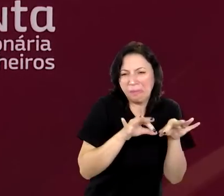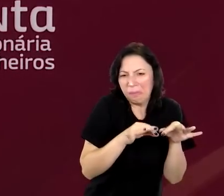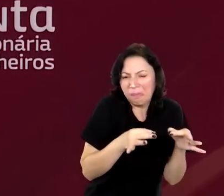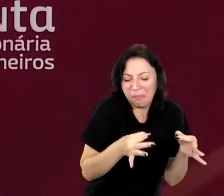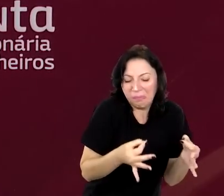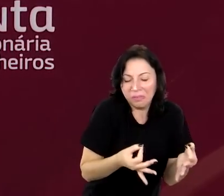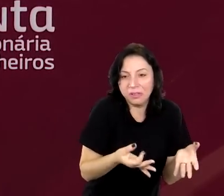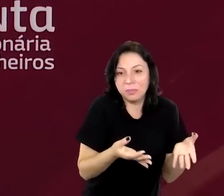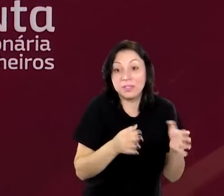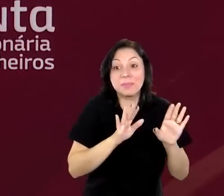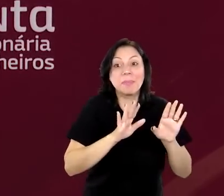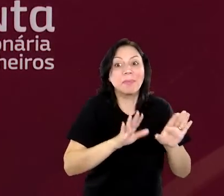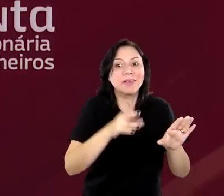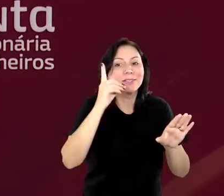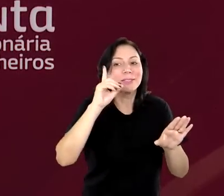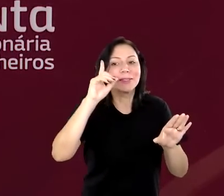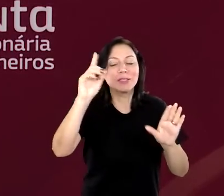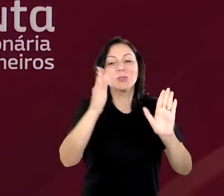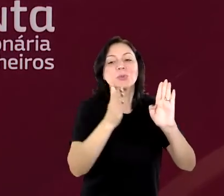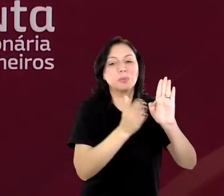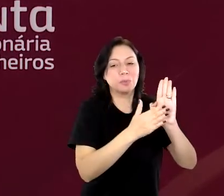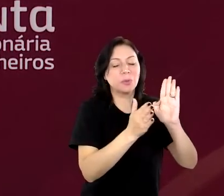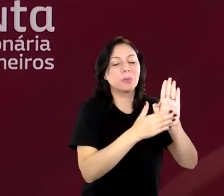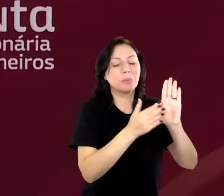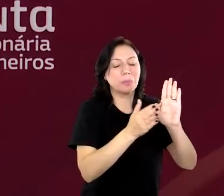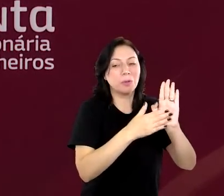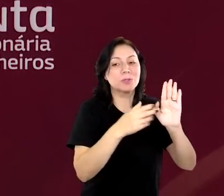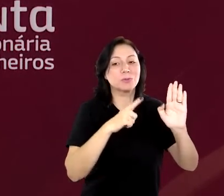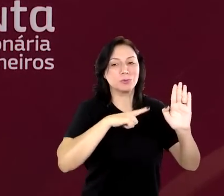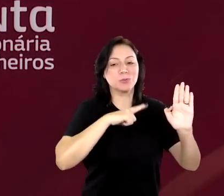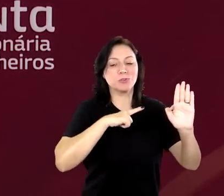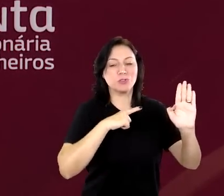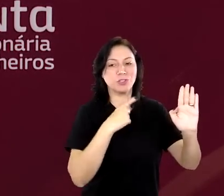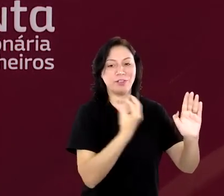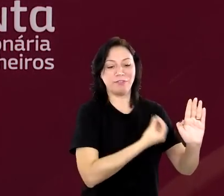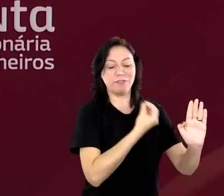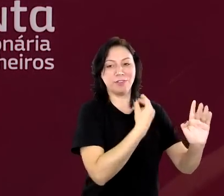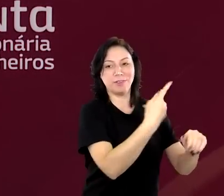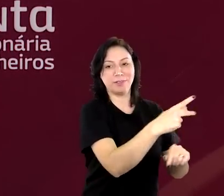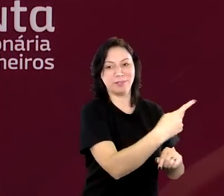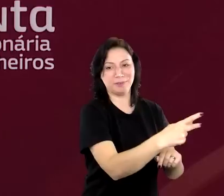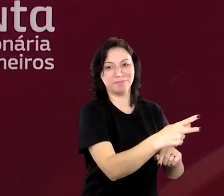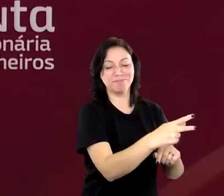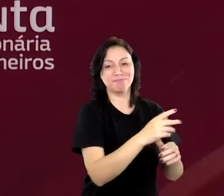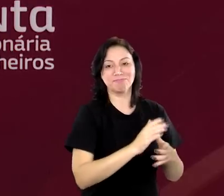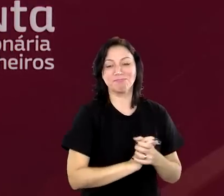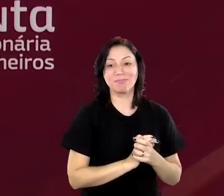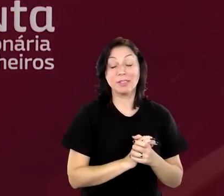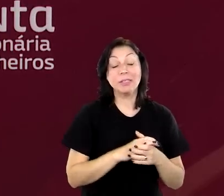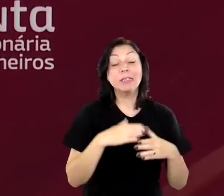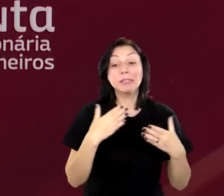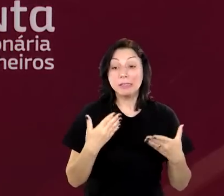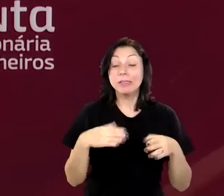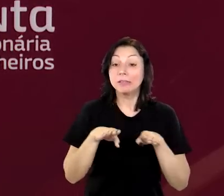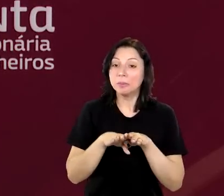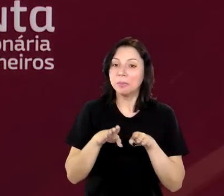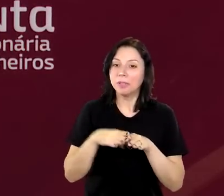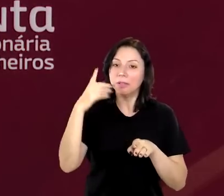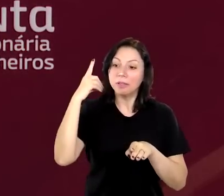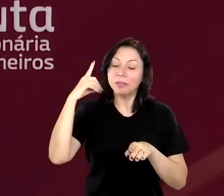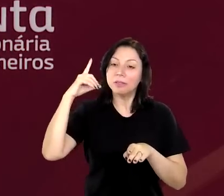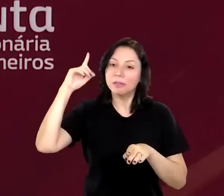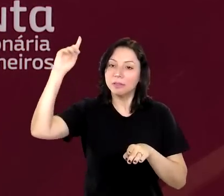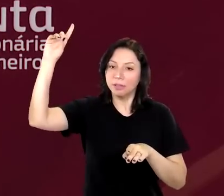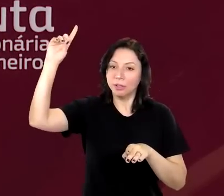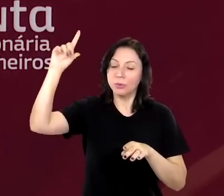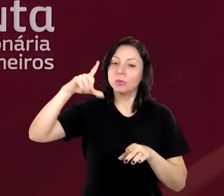vida dessa menina, dessa jovem. Como Deus tem um plano para a sua vida. E eu quero falar